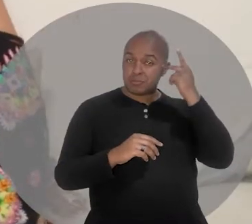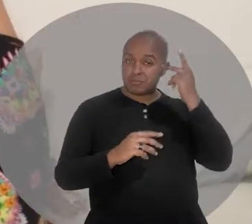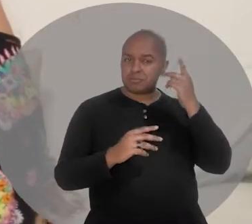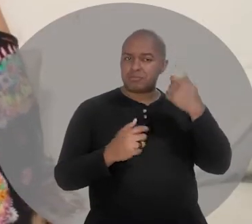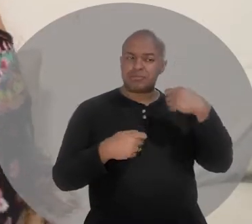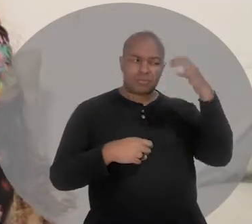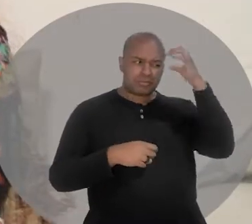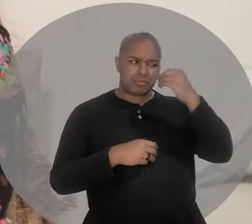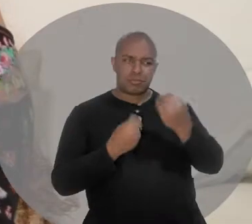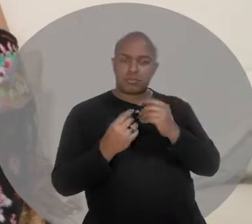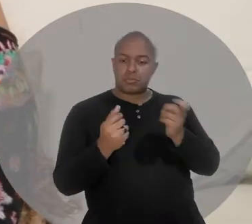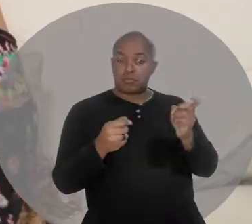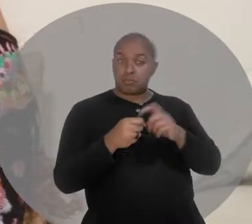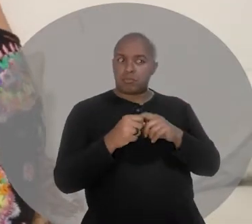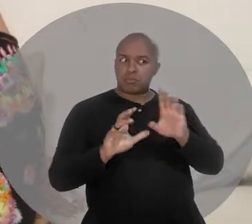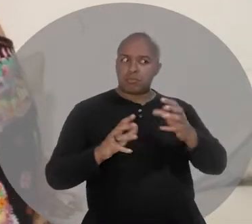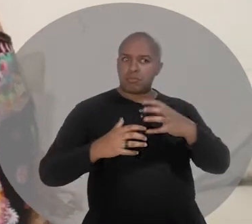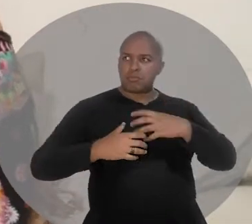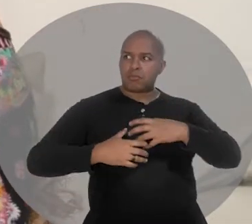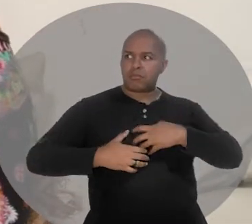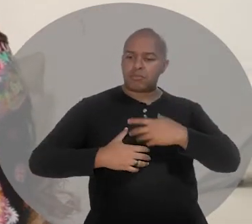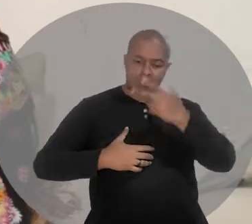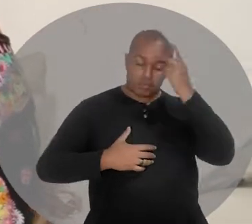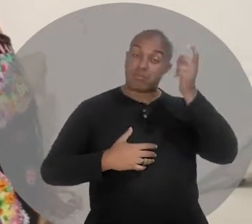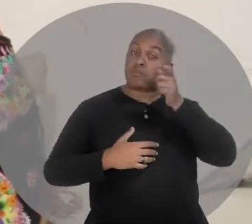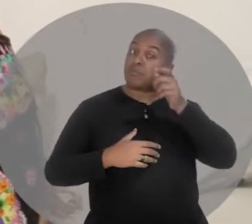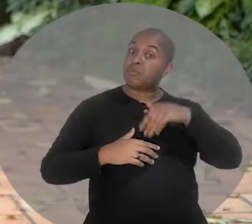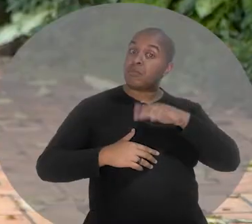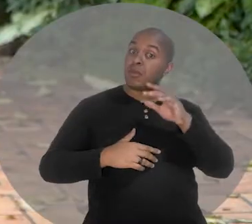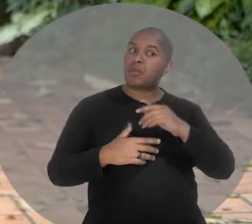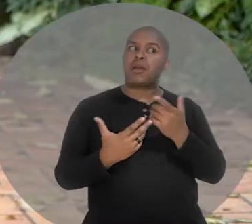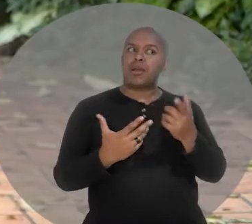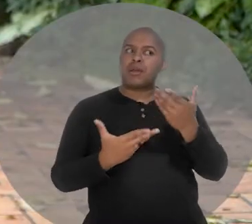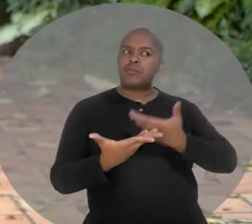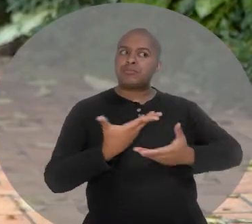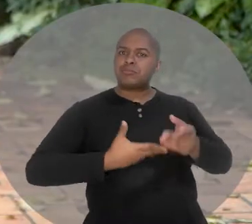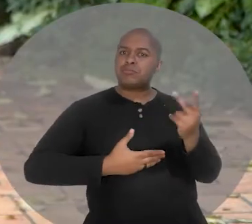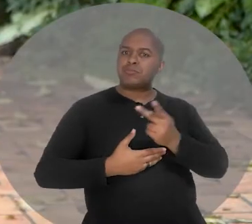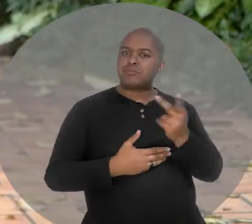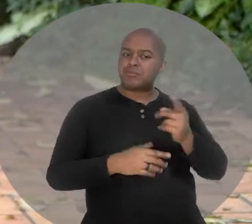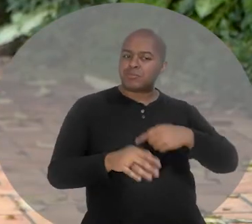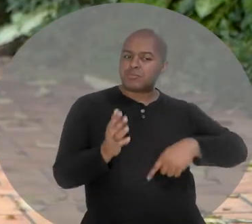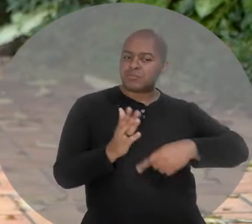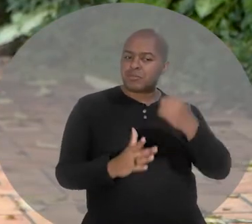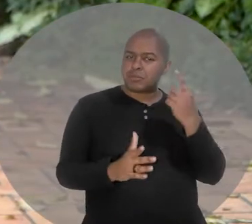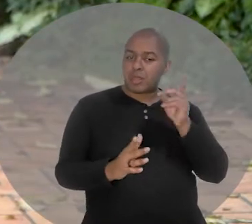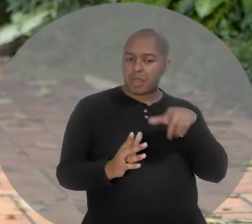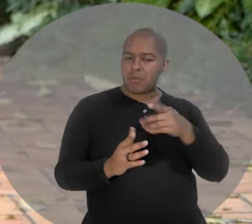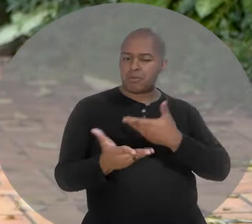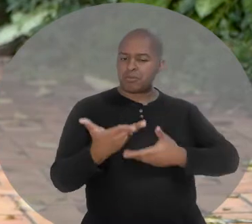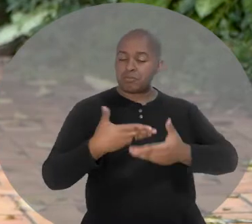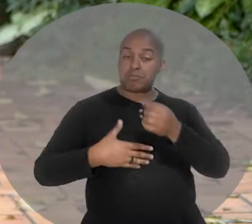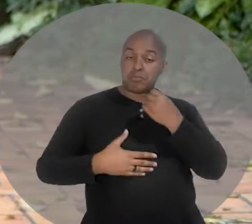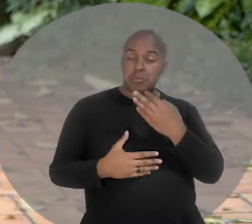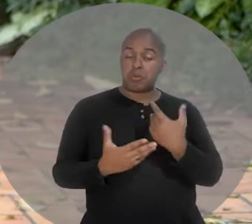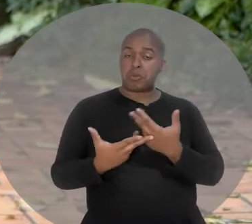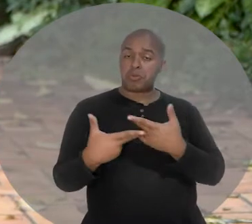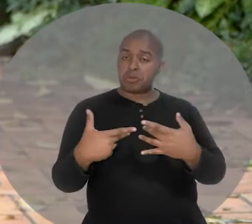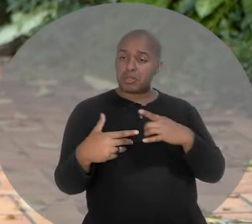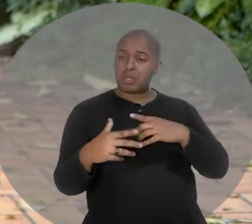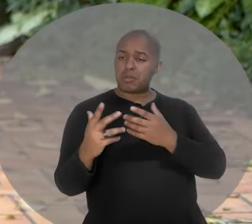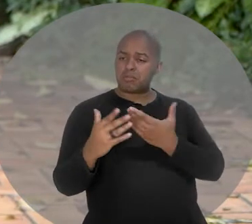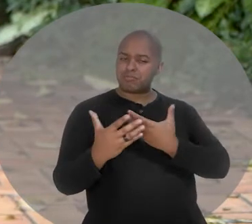aprender a se virar, e quando ele voltou, ele já voltou uma pessoa mais interessante. A relação deles nesse primeiro momento era uma relação boa, de